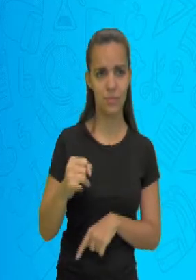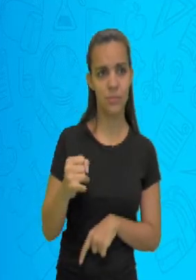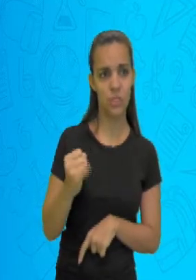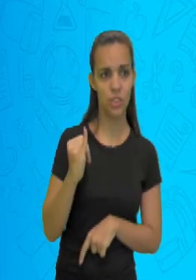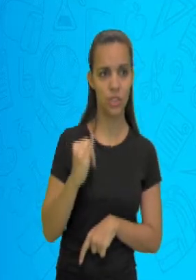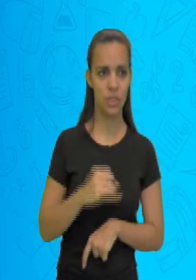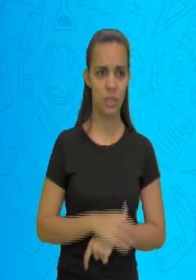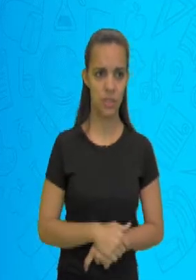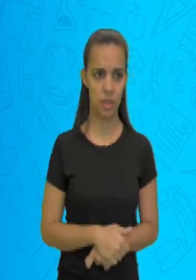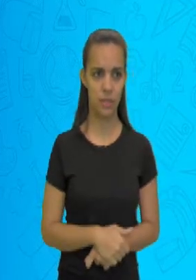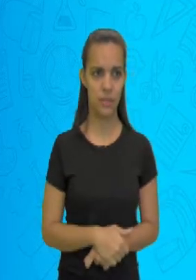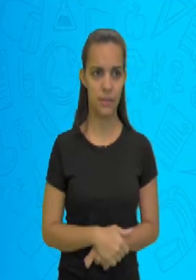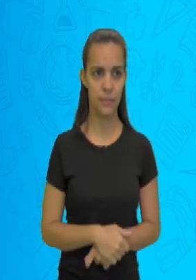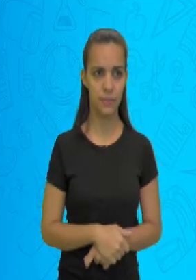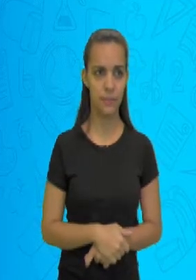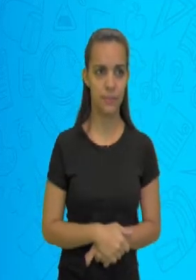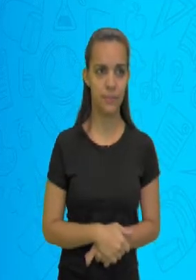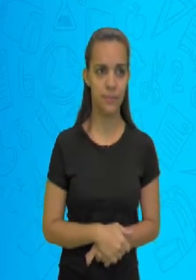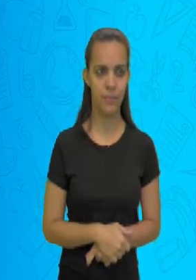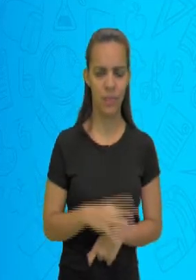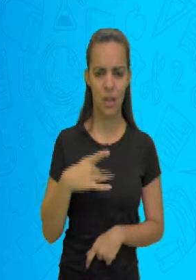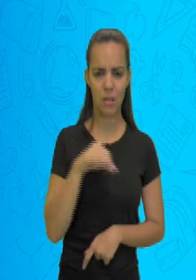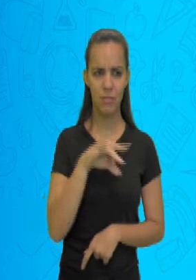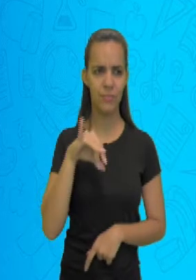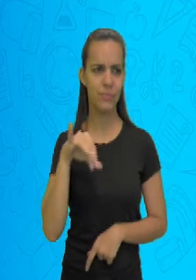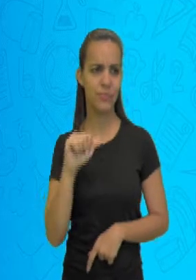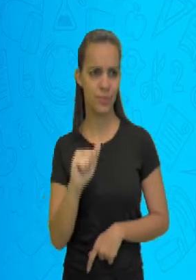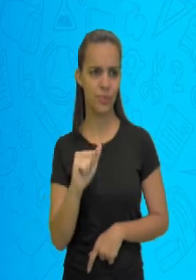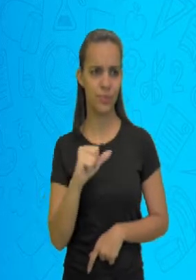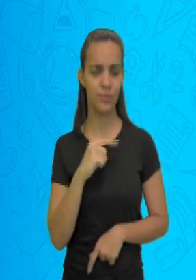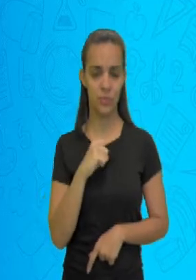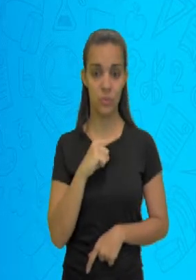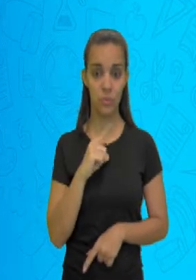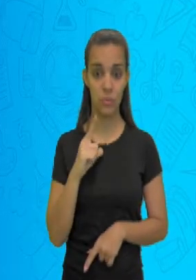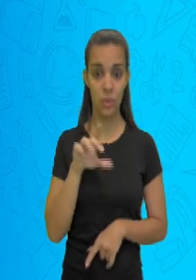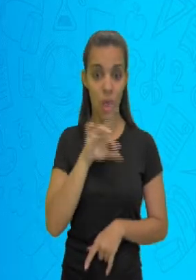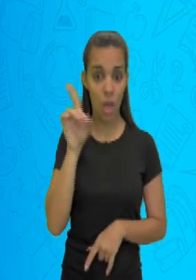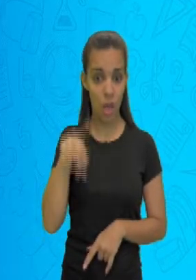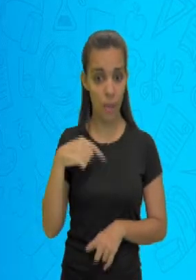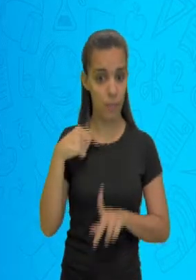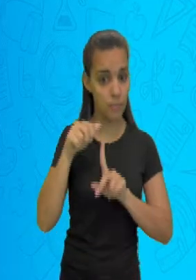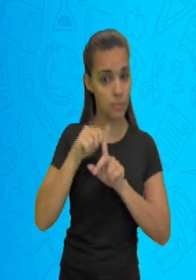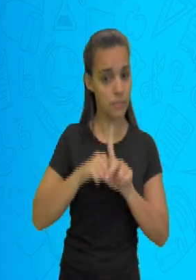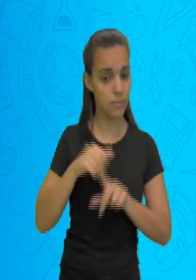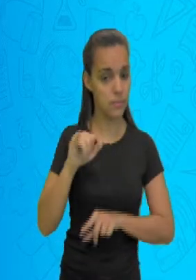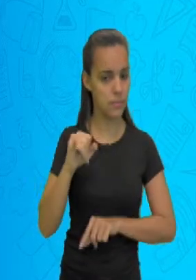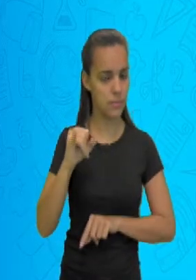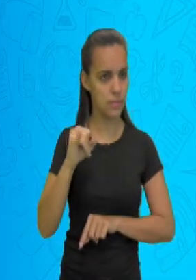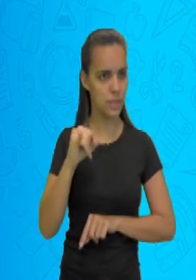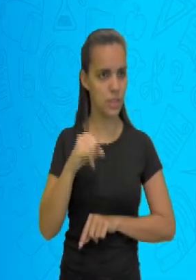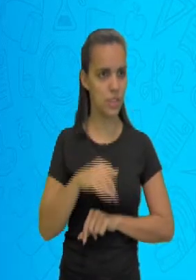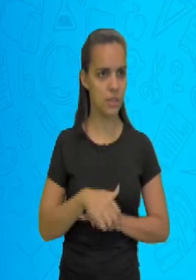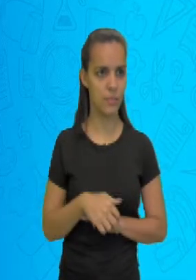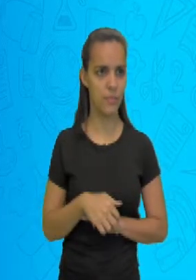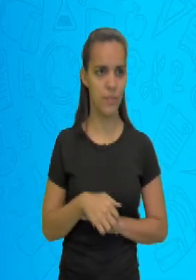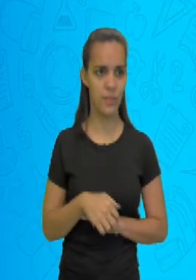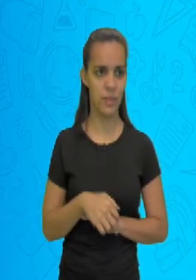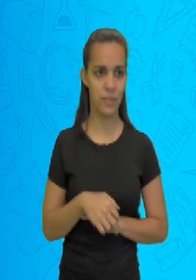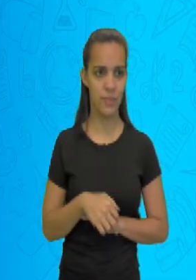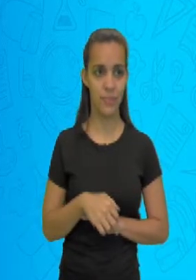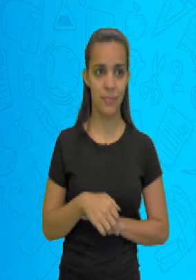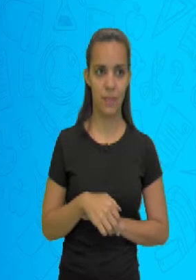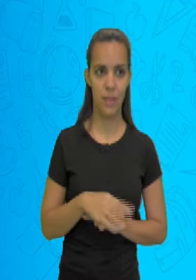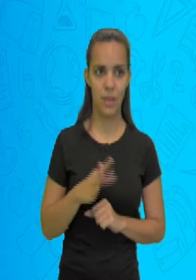Então, todas essas datas vão se referir ao mês de janeiro. Portanto, se eu estiver procurando alguma coisa